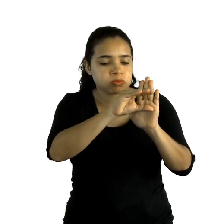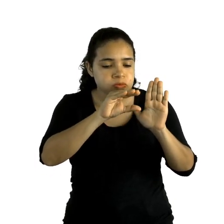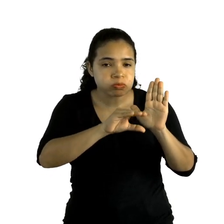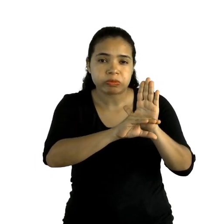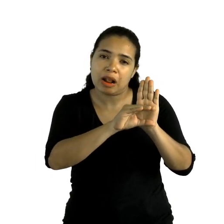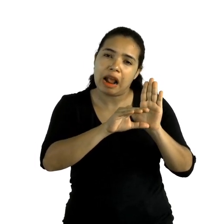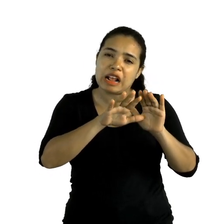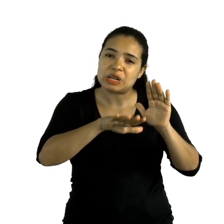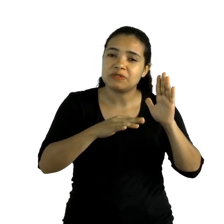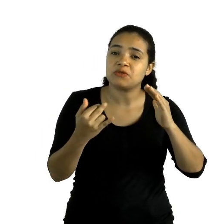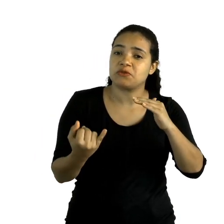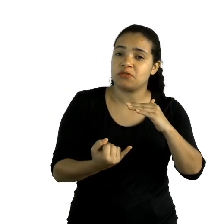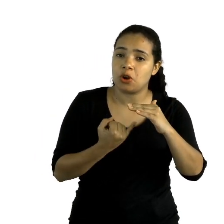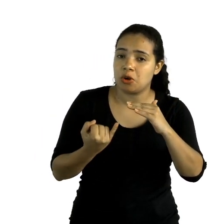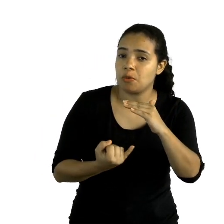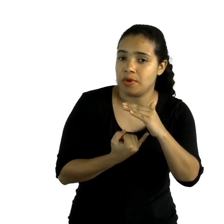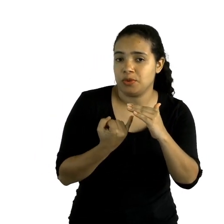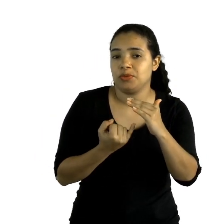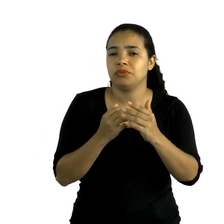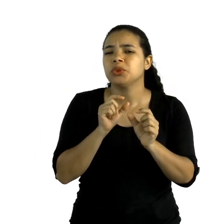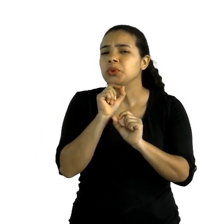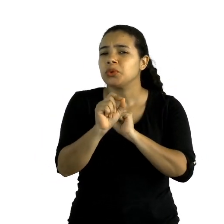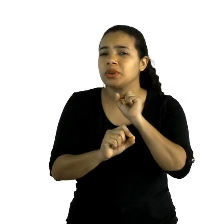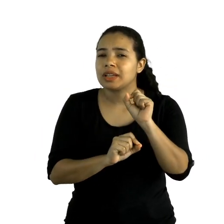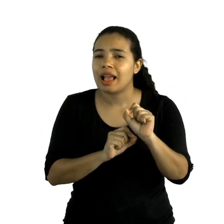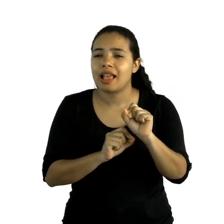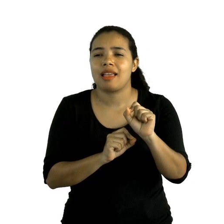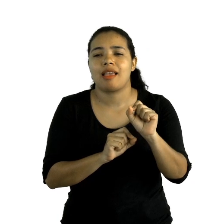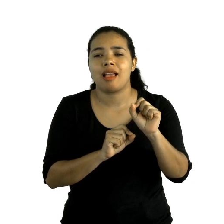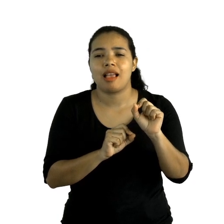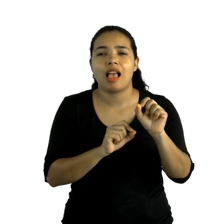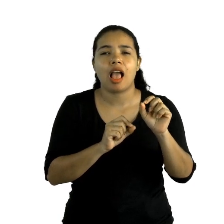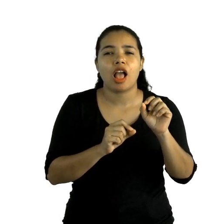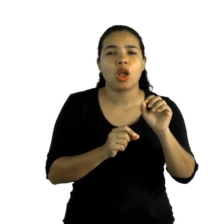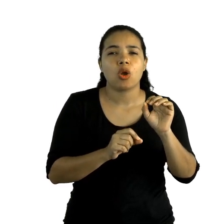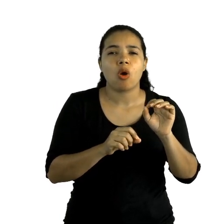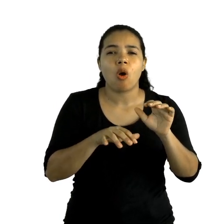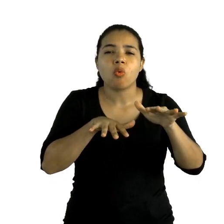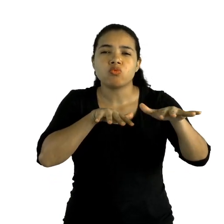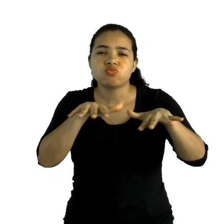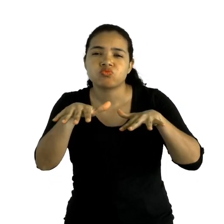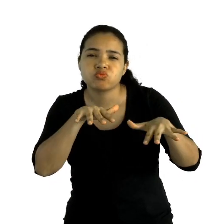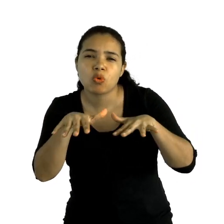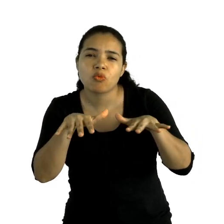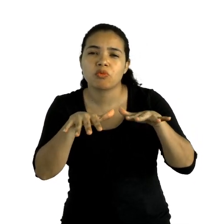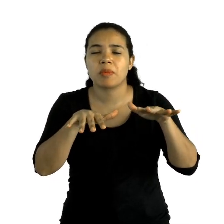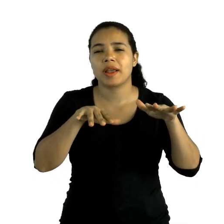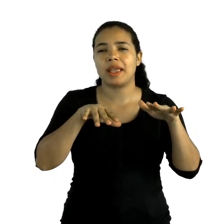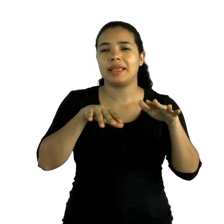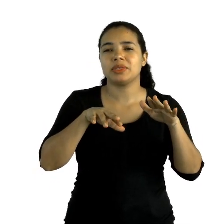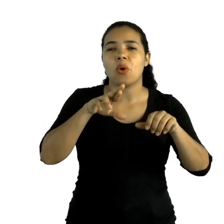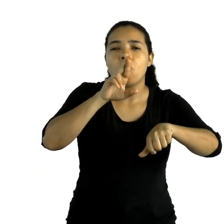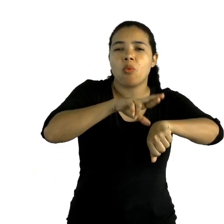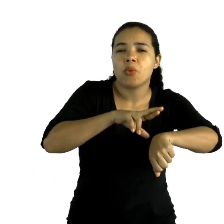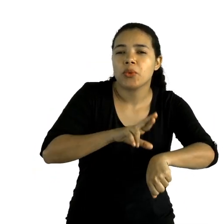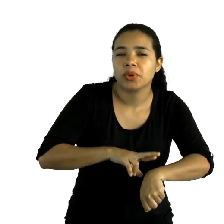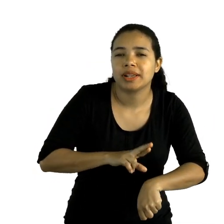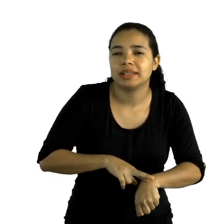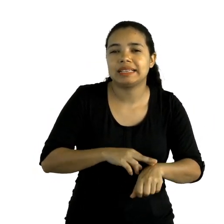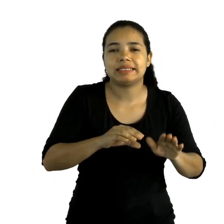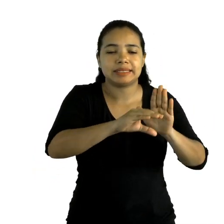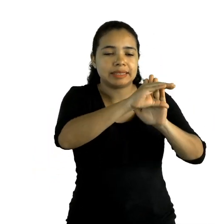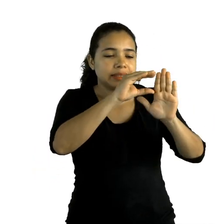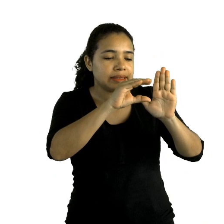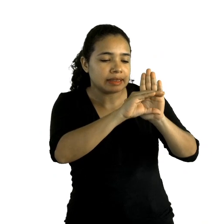que são esses recursos não formais? É a métrica, o ritmo, é as rimas. Também